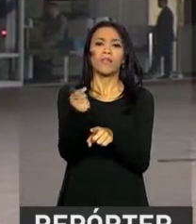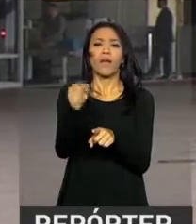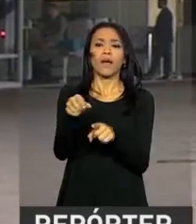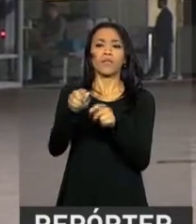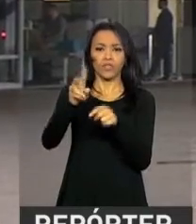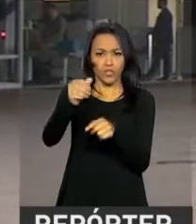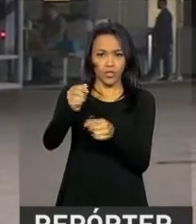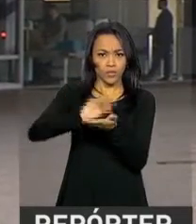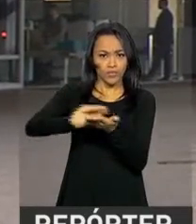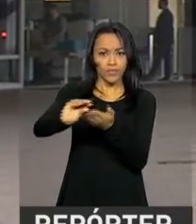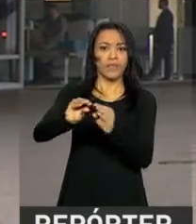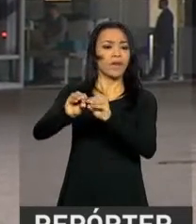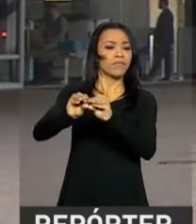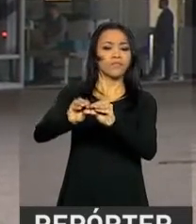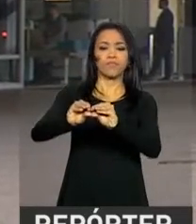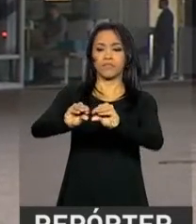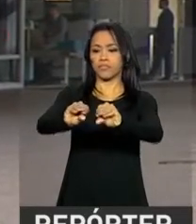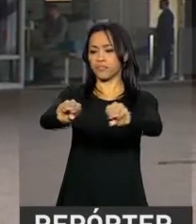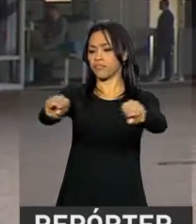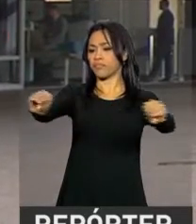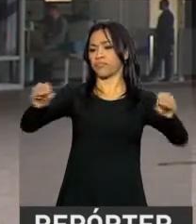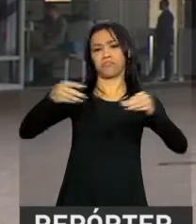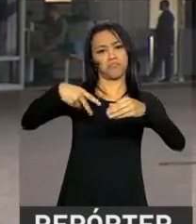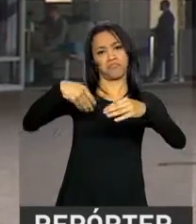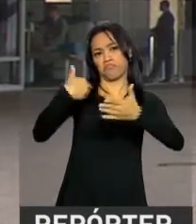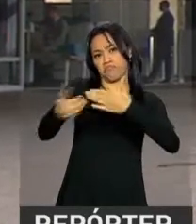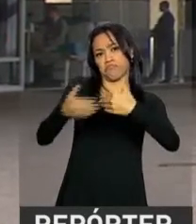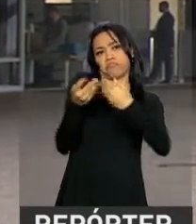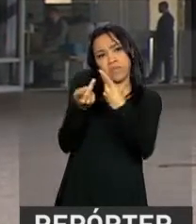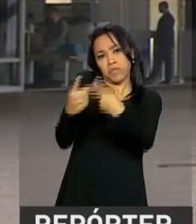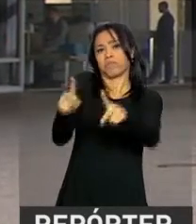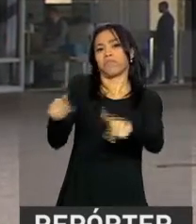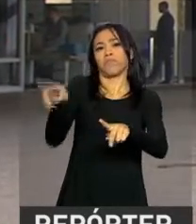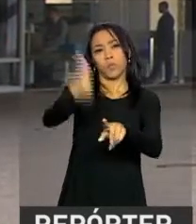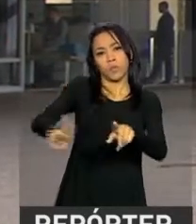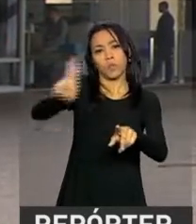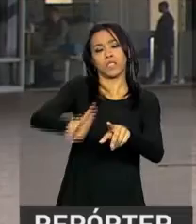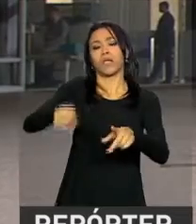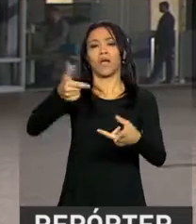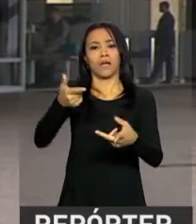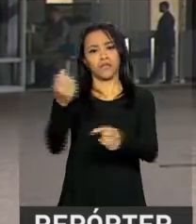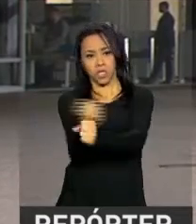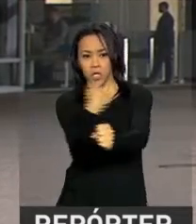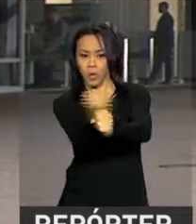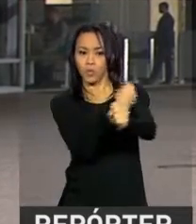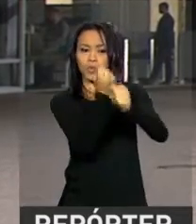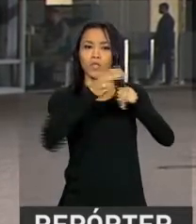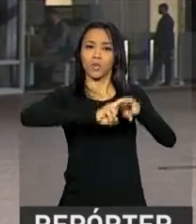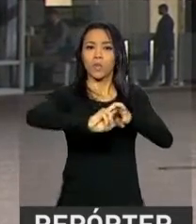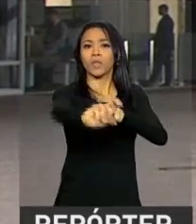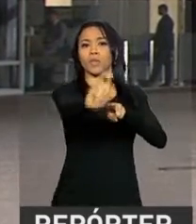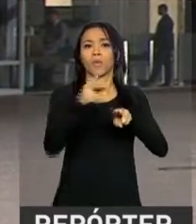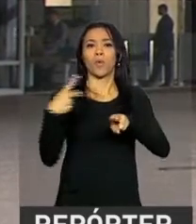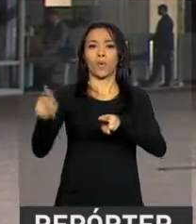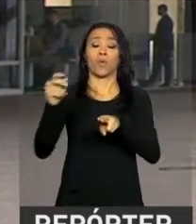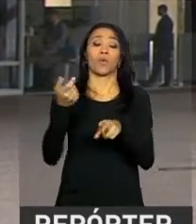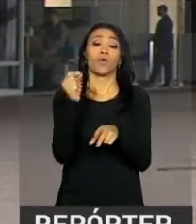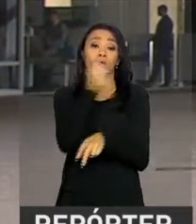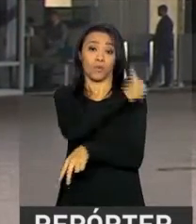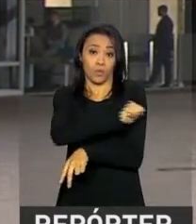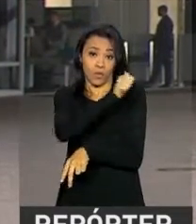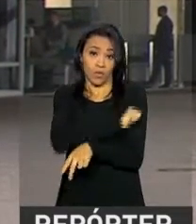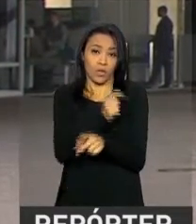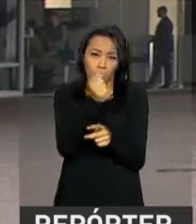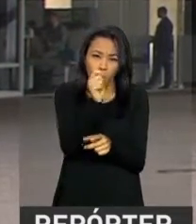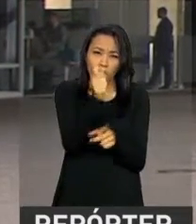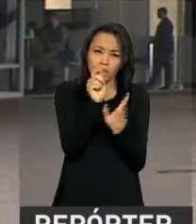outras áreas que interessem, isso inclusive se for o caso, para ajudar nas obras do metrô do Rio de Janeiro, que estão em fase final